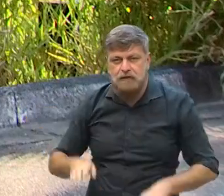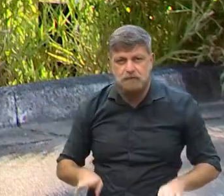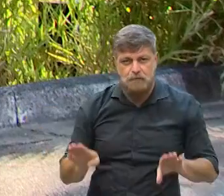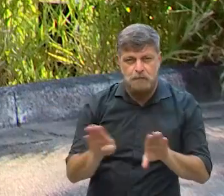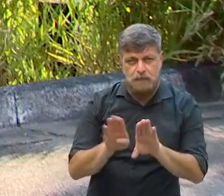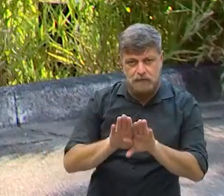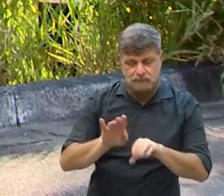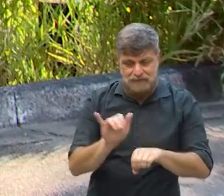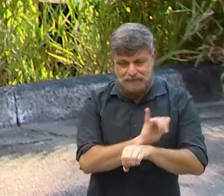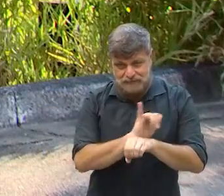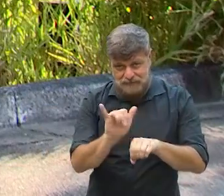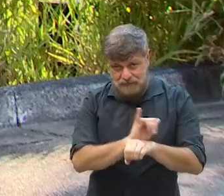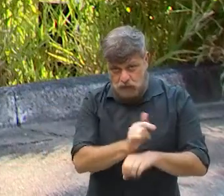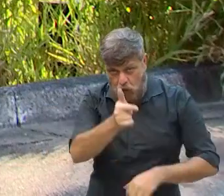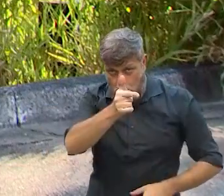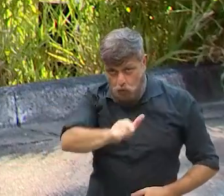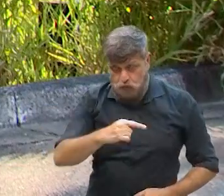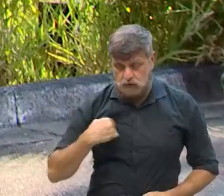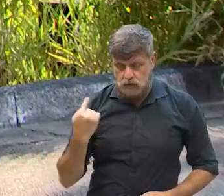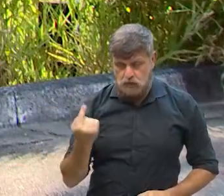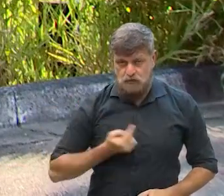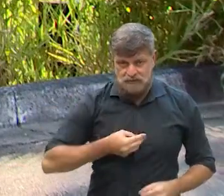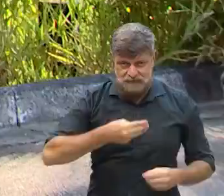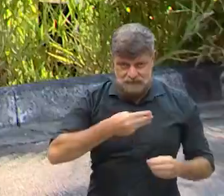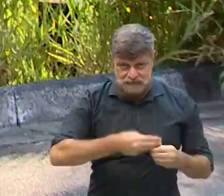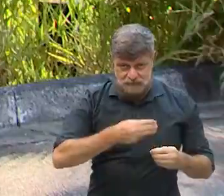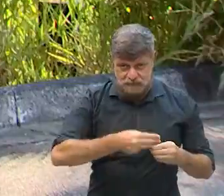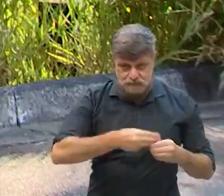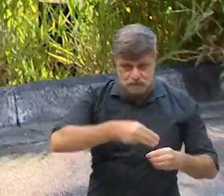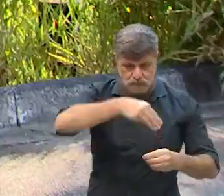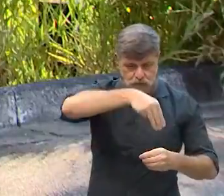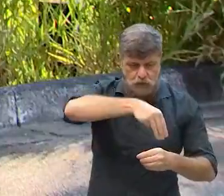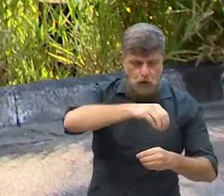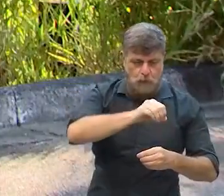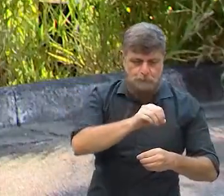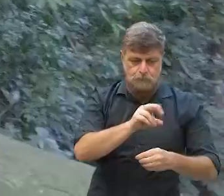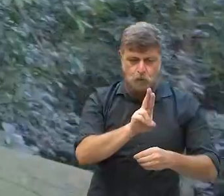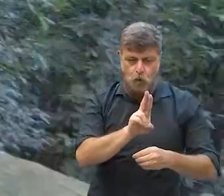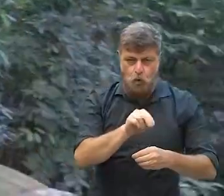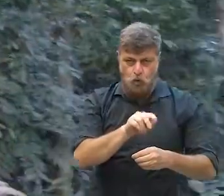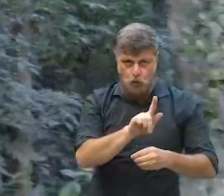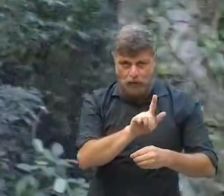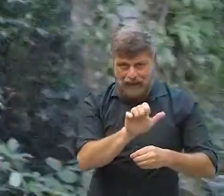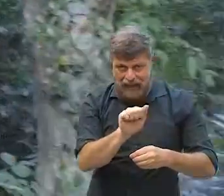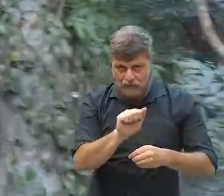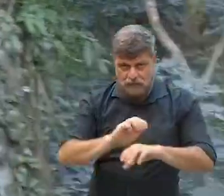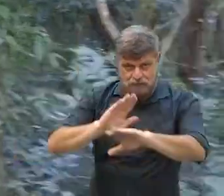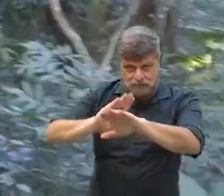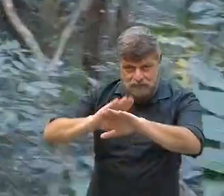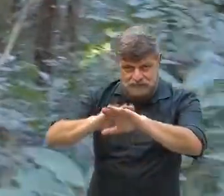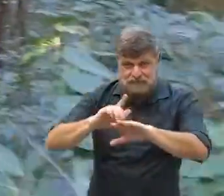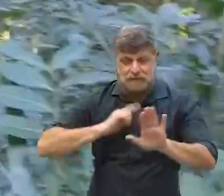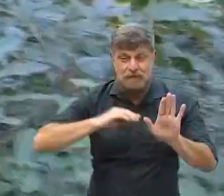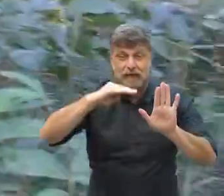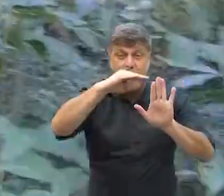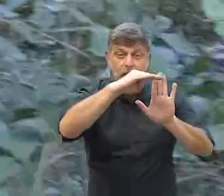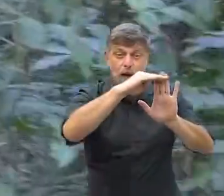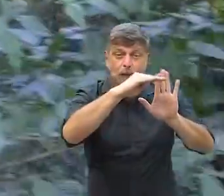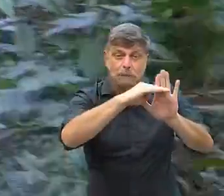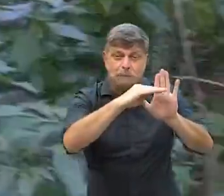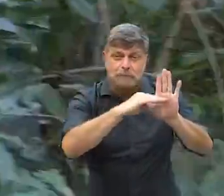outra ação que o município vai fazer é com relação ao plano